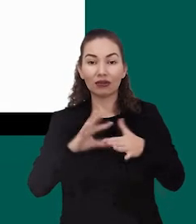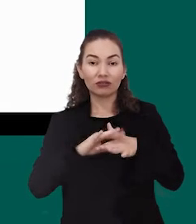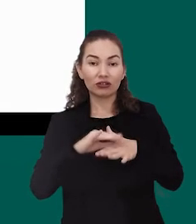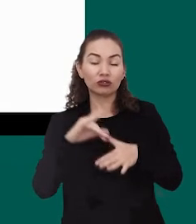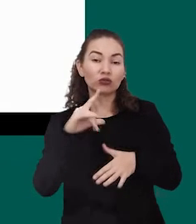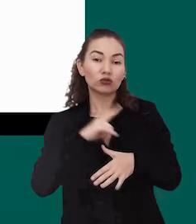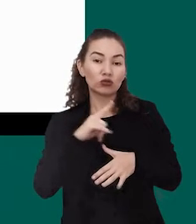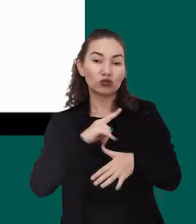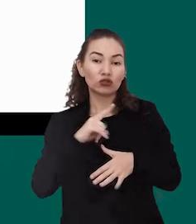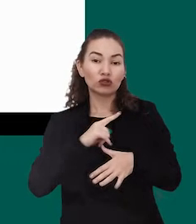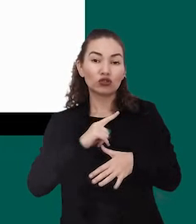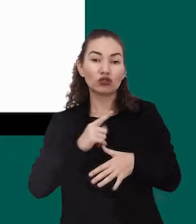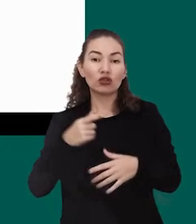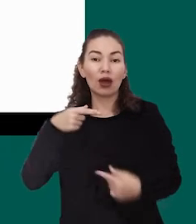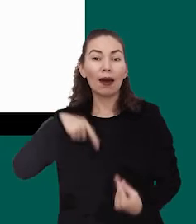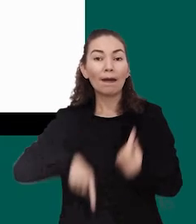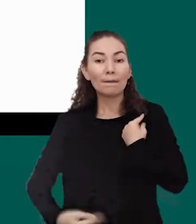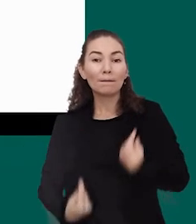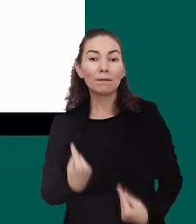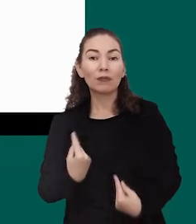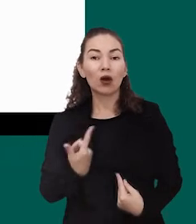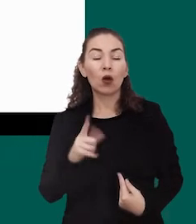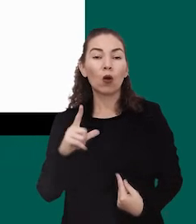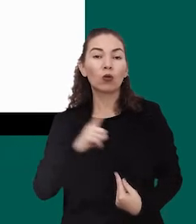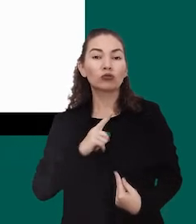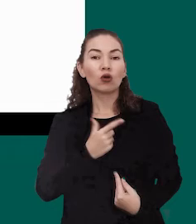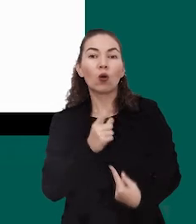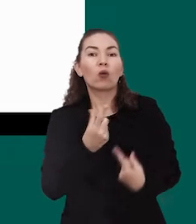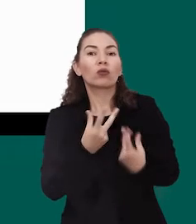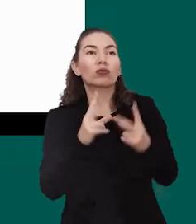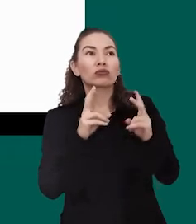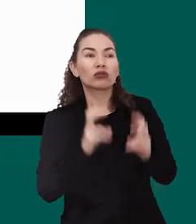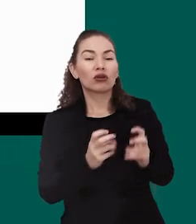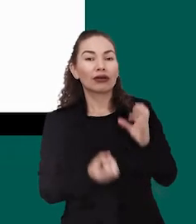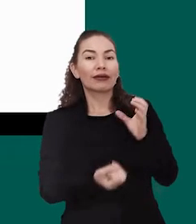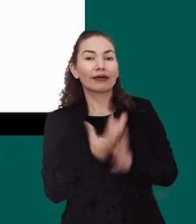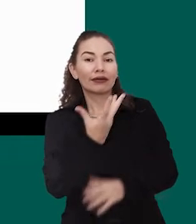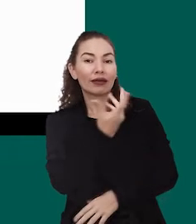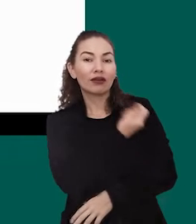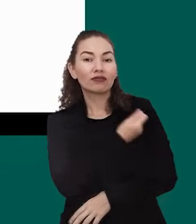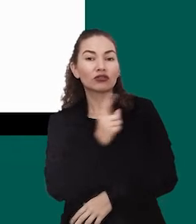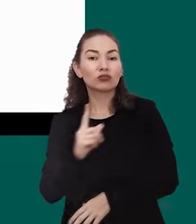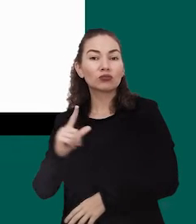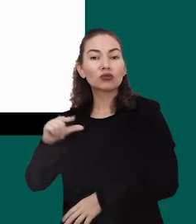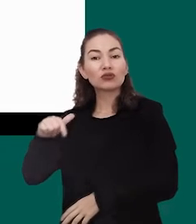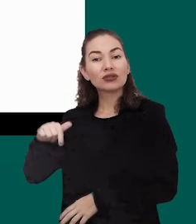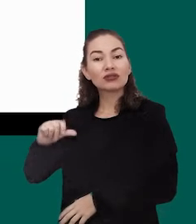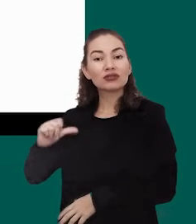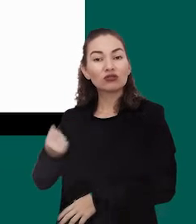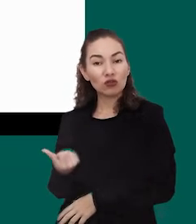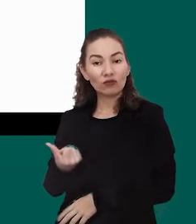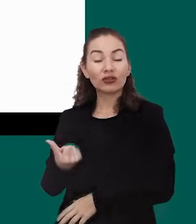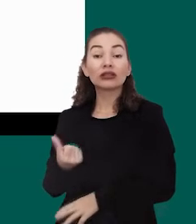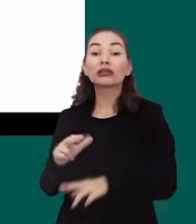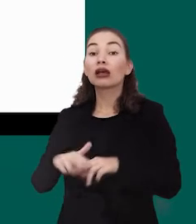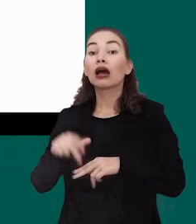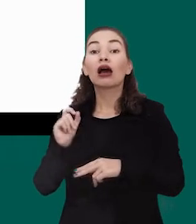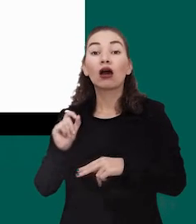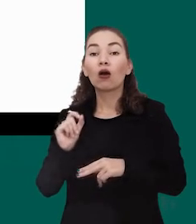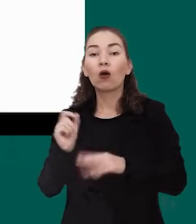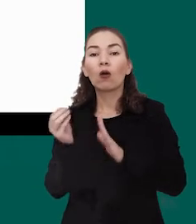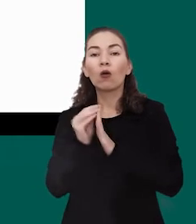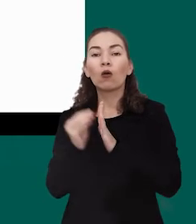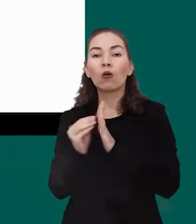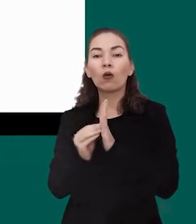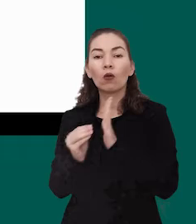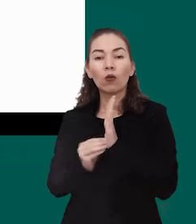ainda imunidade, mas poderiam ter algum tipo de defesa. E aí ele cria a primeira vacina lá em 1796, justamente com conteúdo